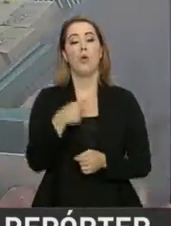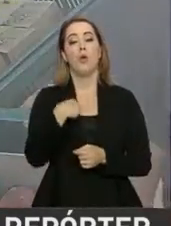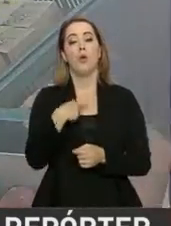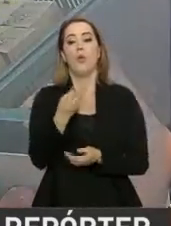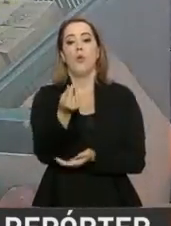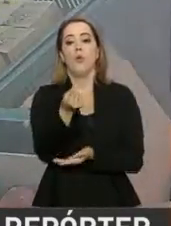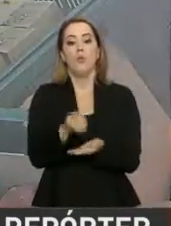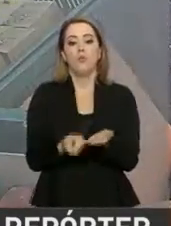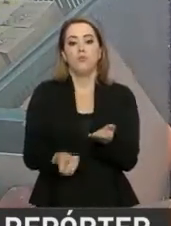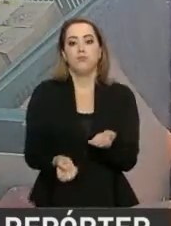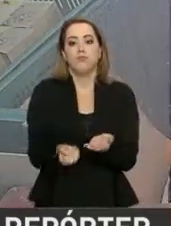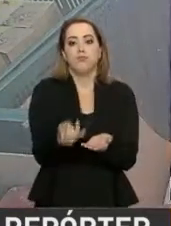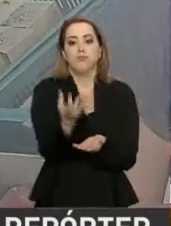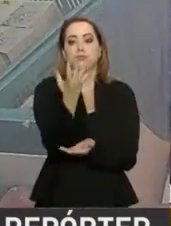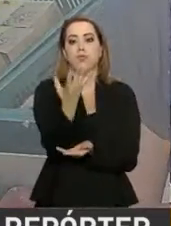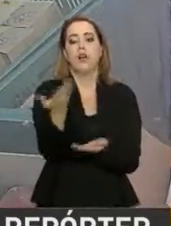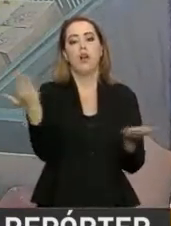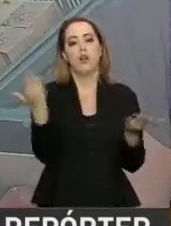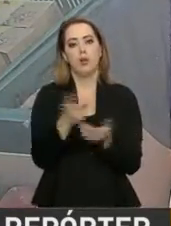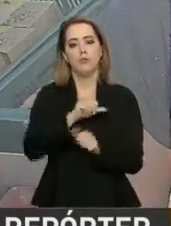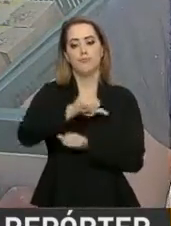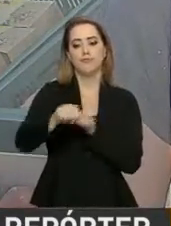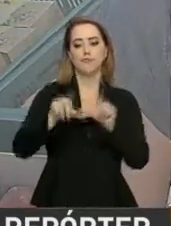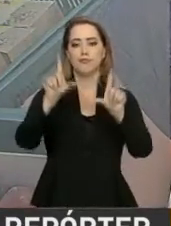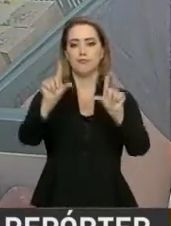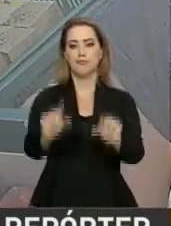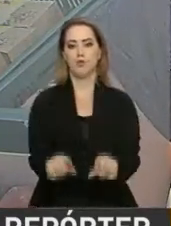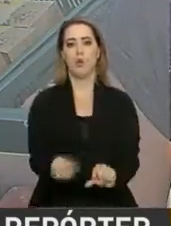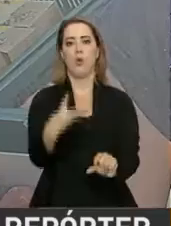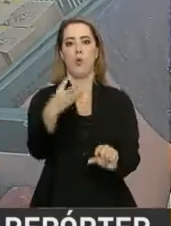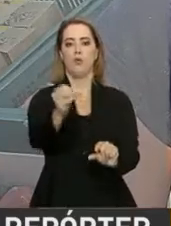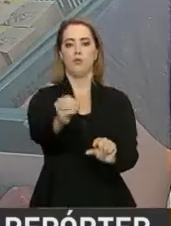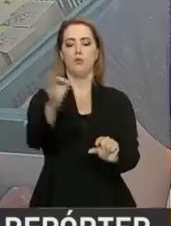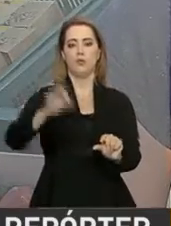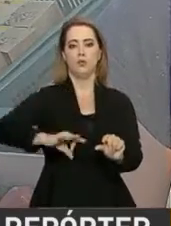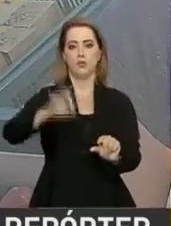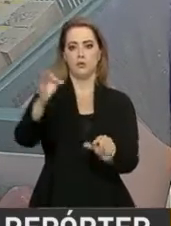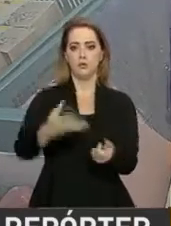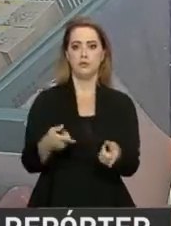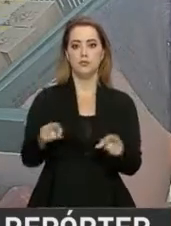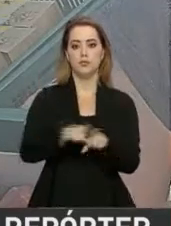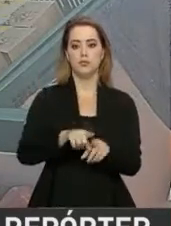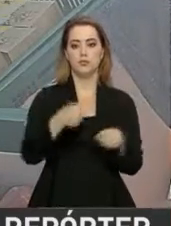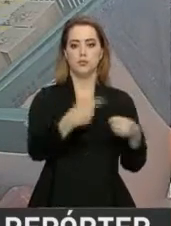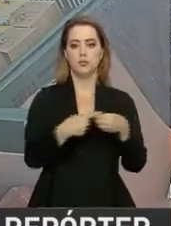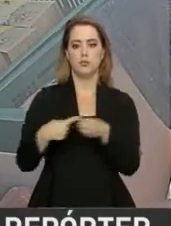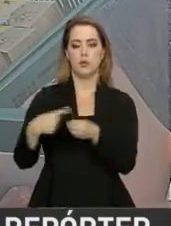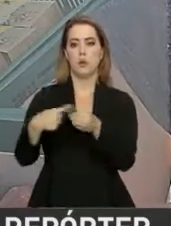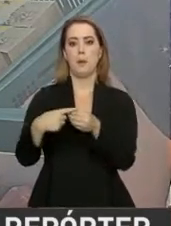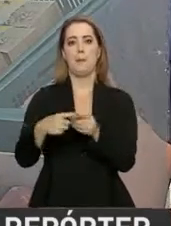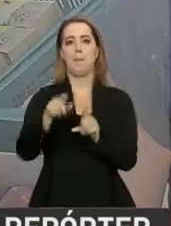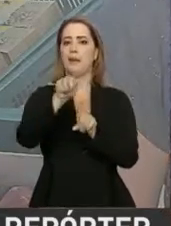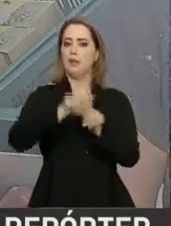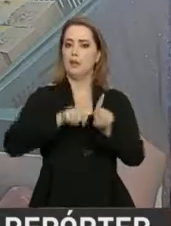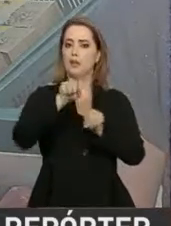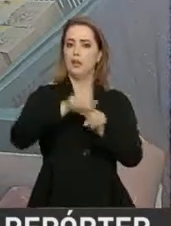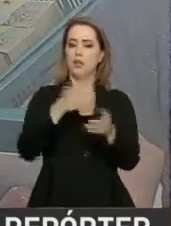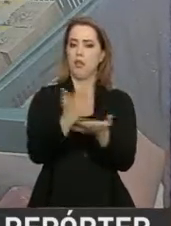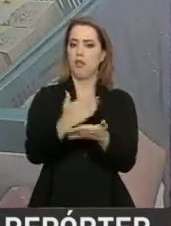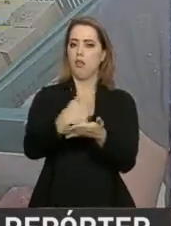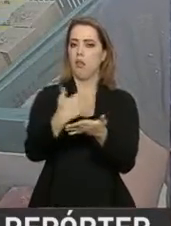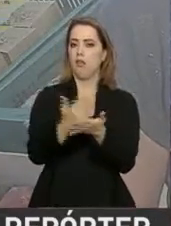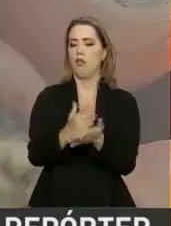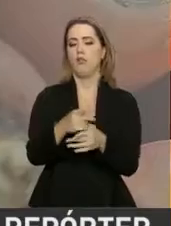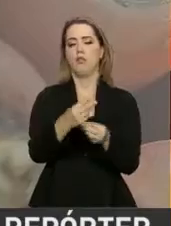nos últimos meses, caiu em setembro. A queda foi de quase 40% em algumas cidades. Banana, batata e cenoura também tiveram redução